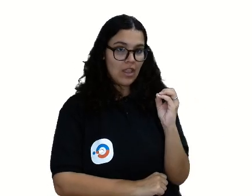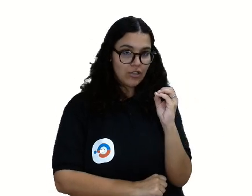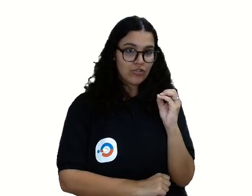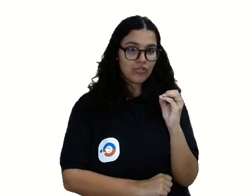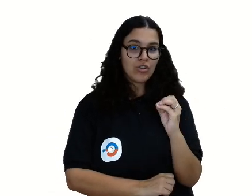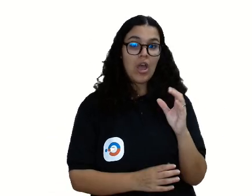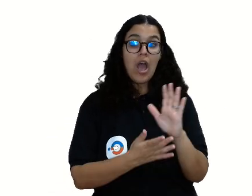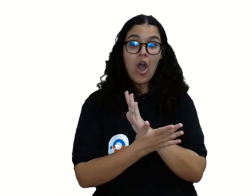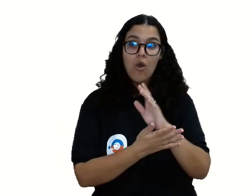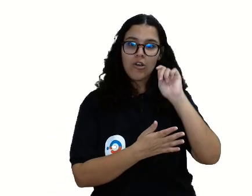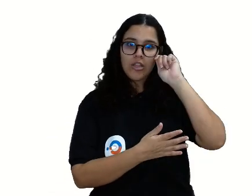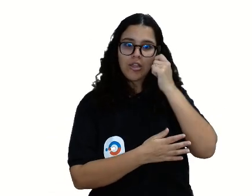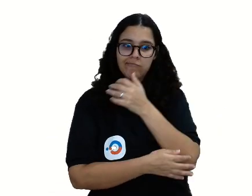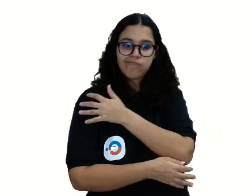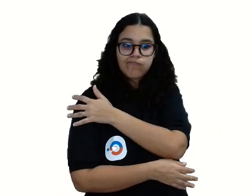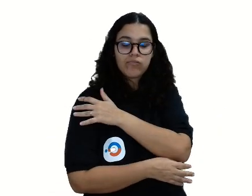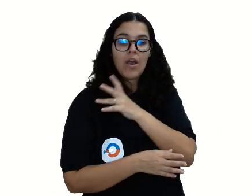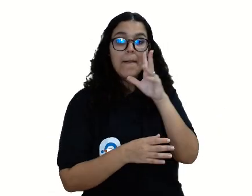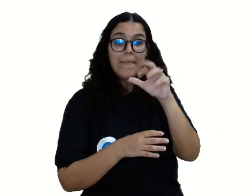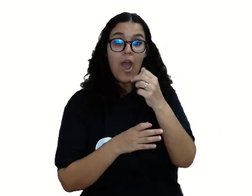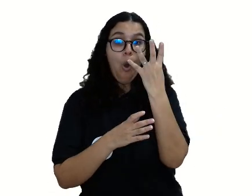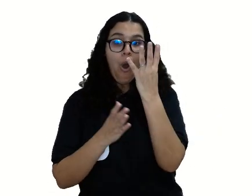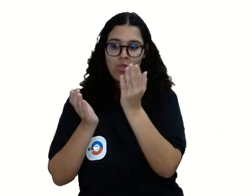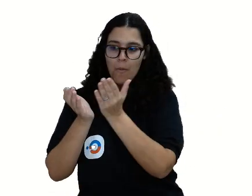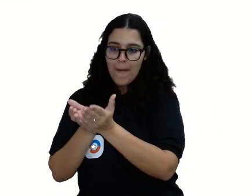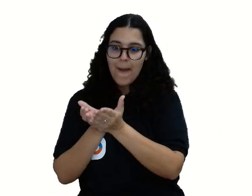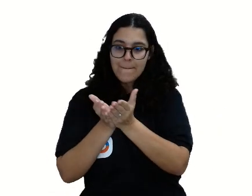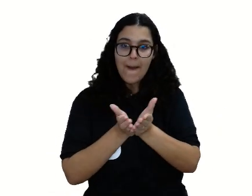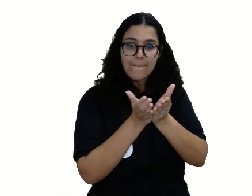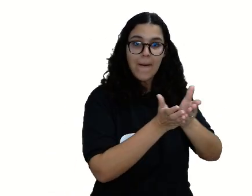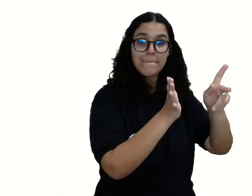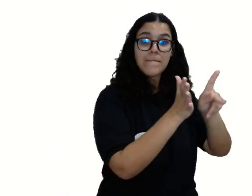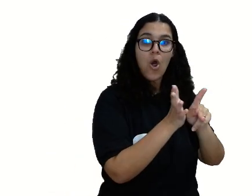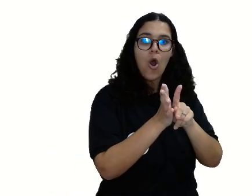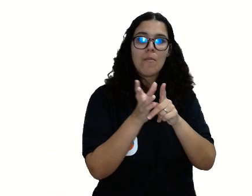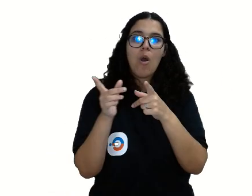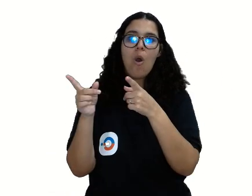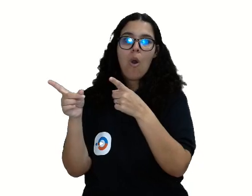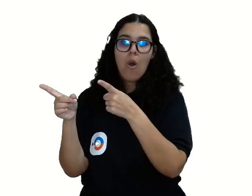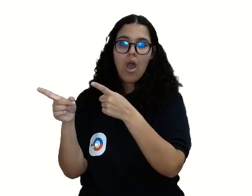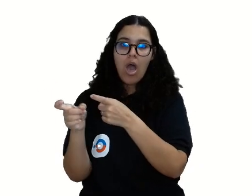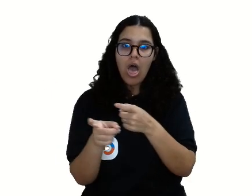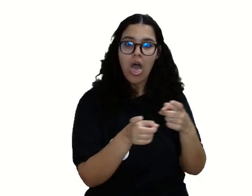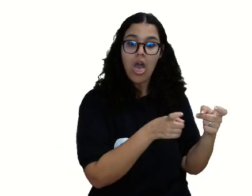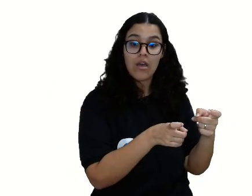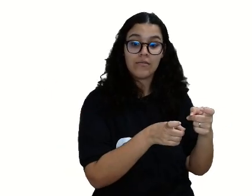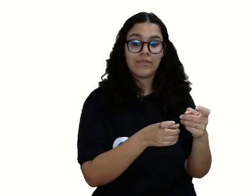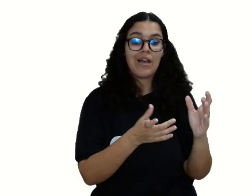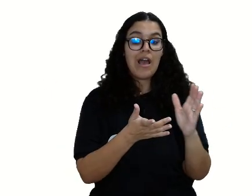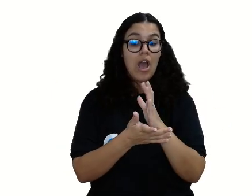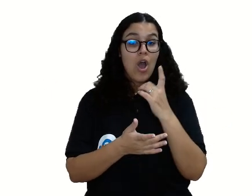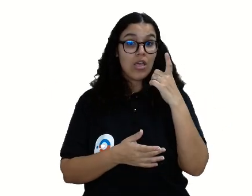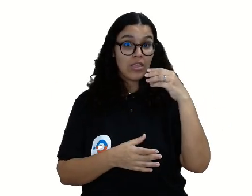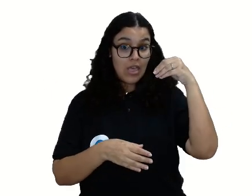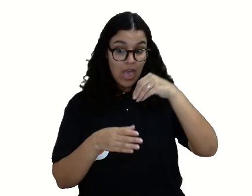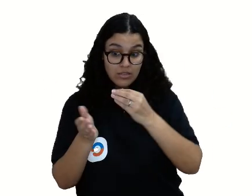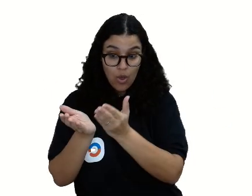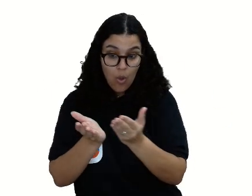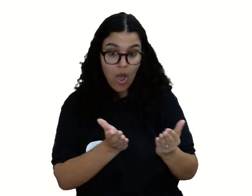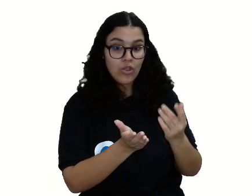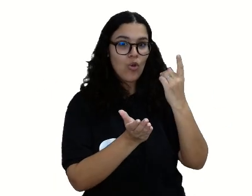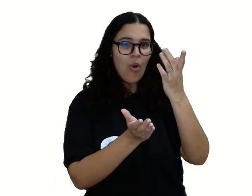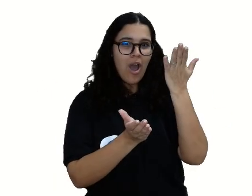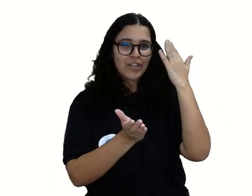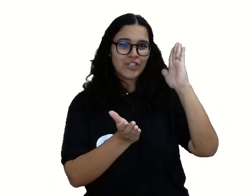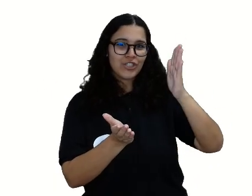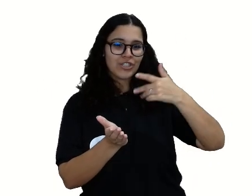de 4 navios de guerra. Dentre esses navios está a fragata que eu já falei, né? Na verdade, o